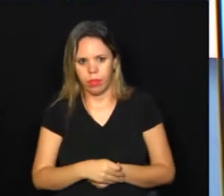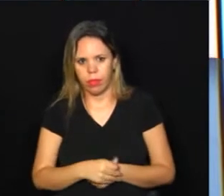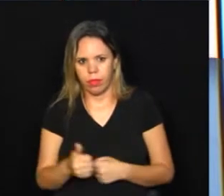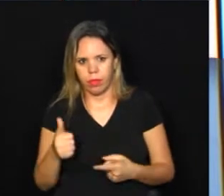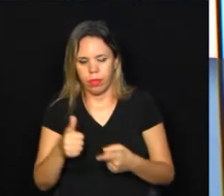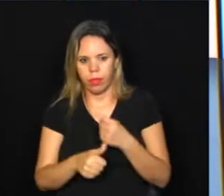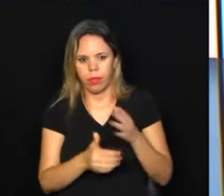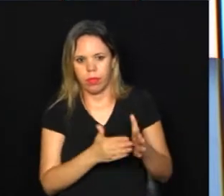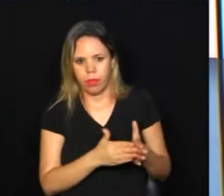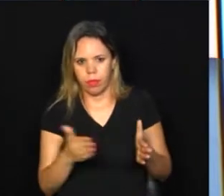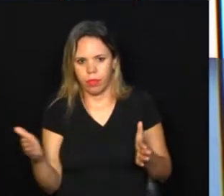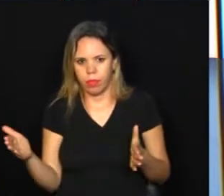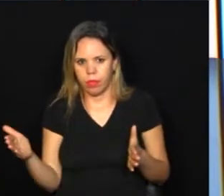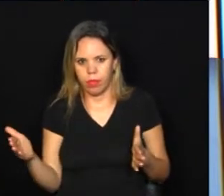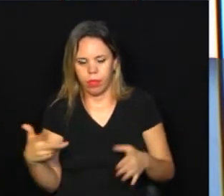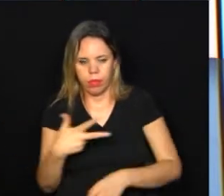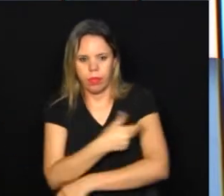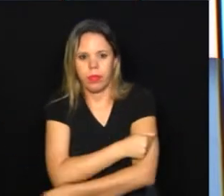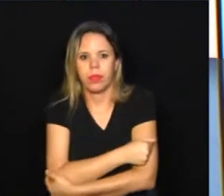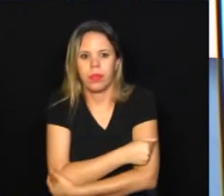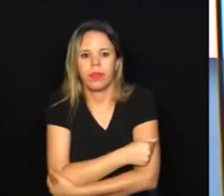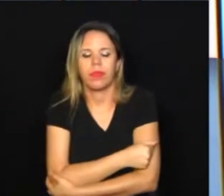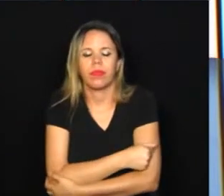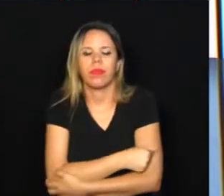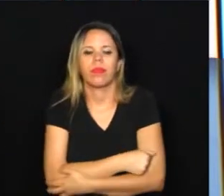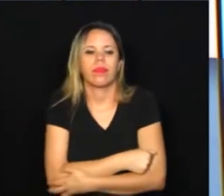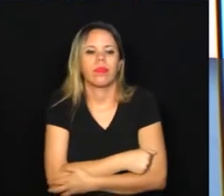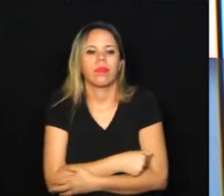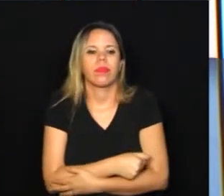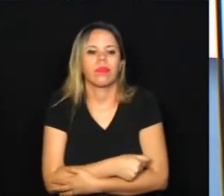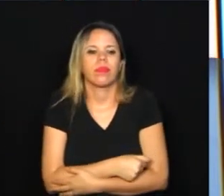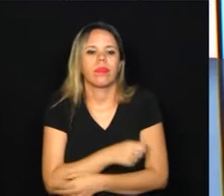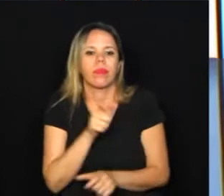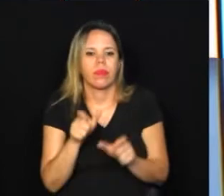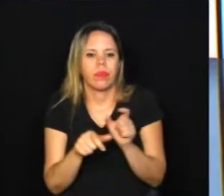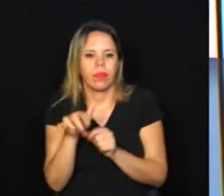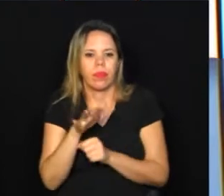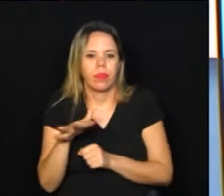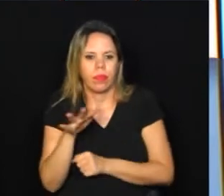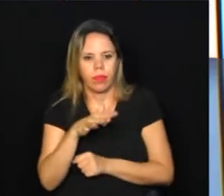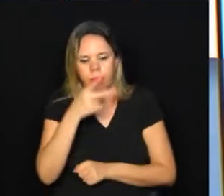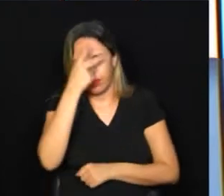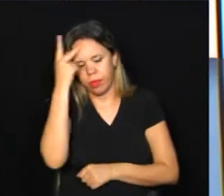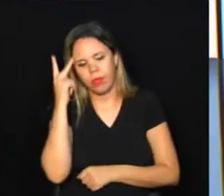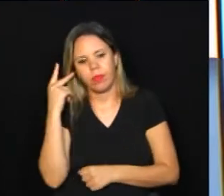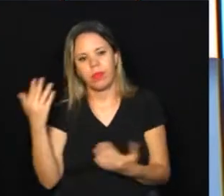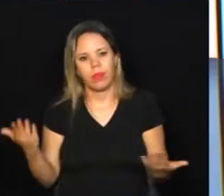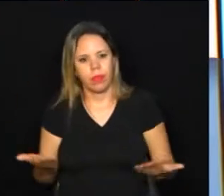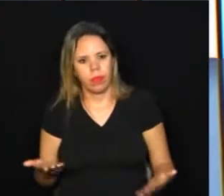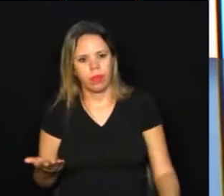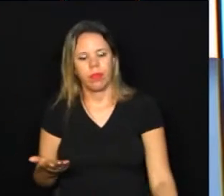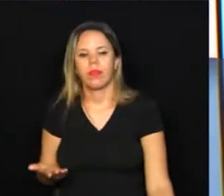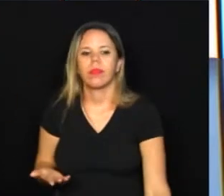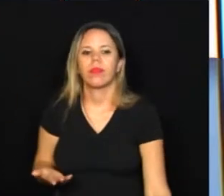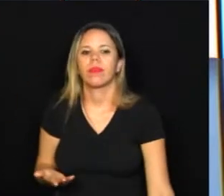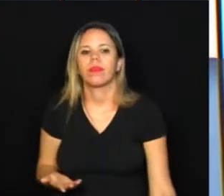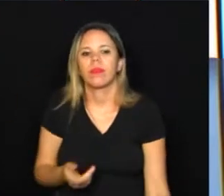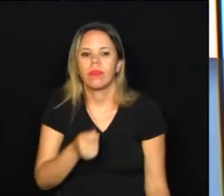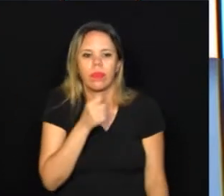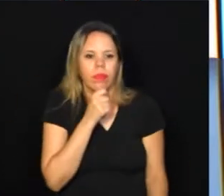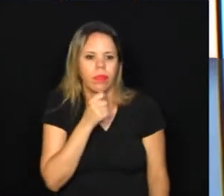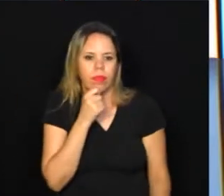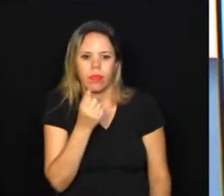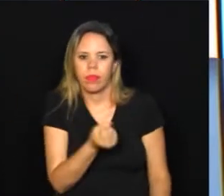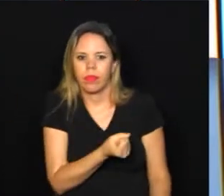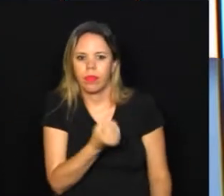primeira fase da vacinação para a população, o público que hoje, apesar de não ser a taxa